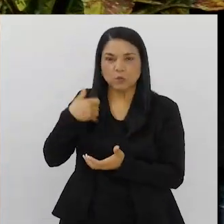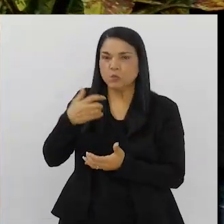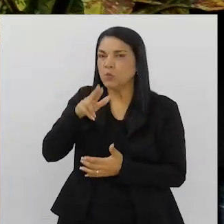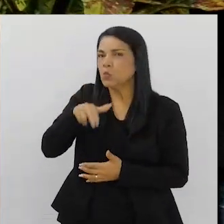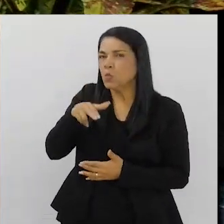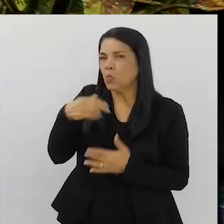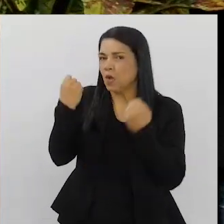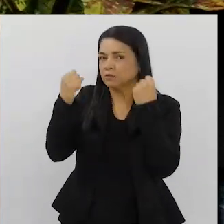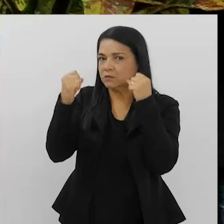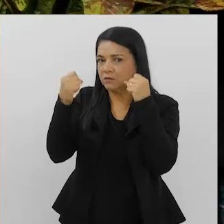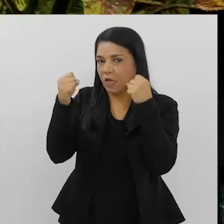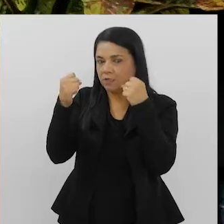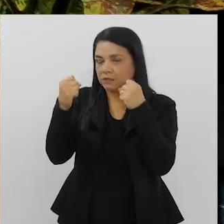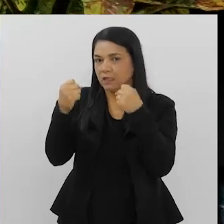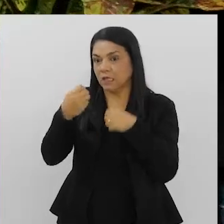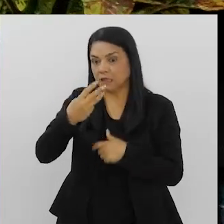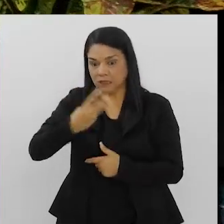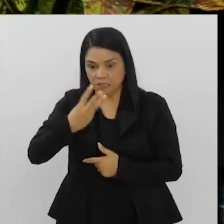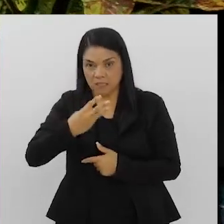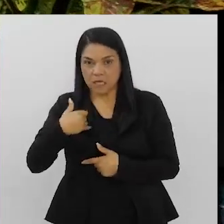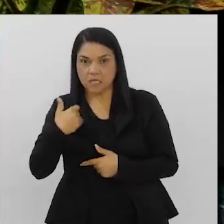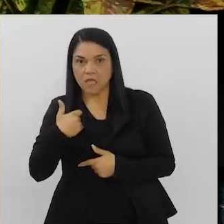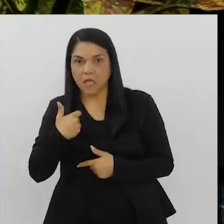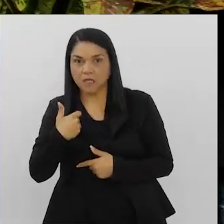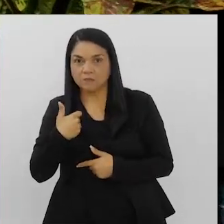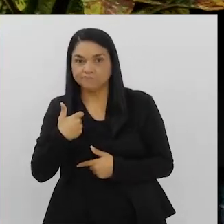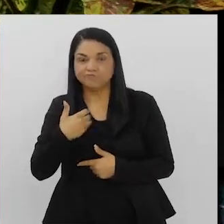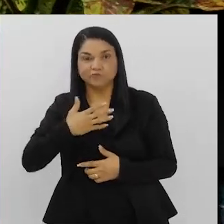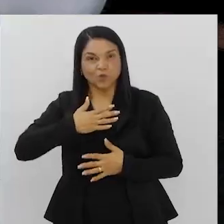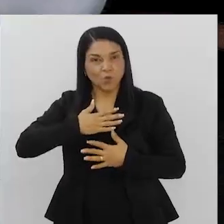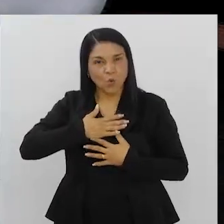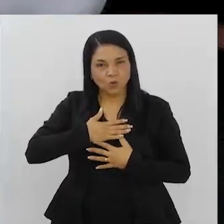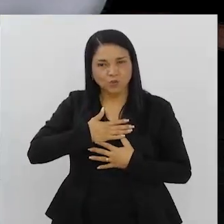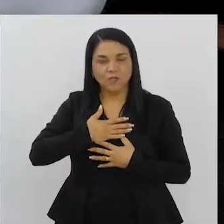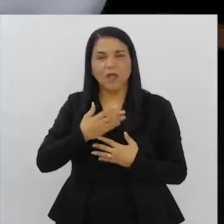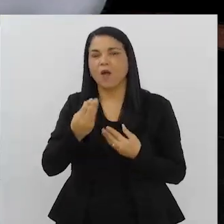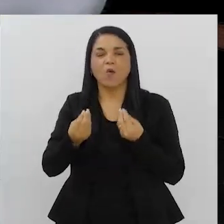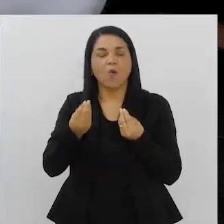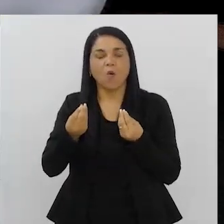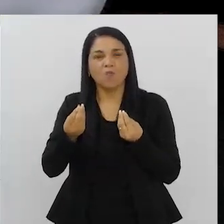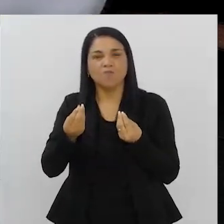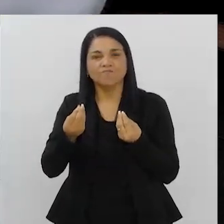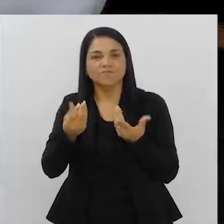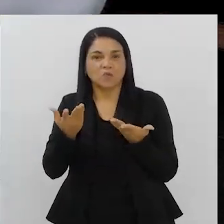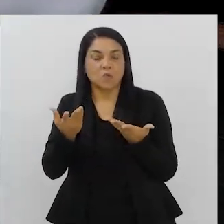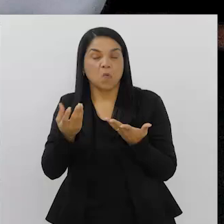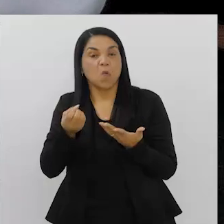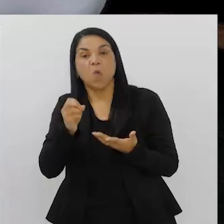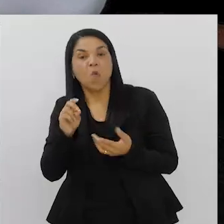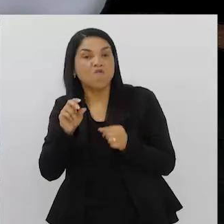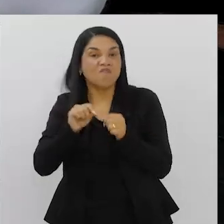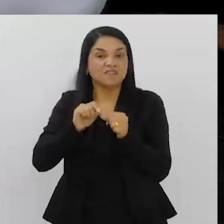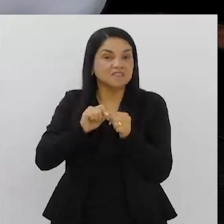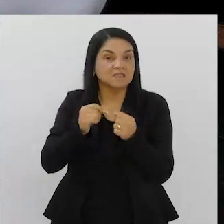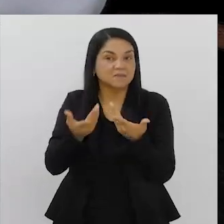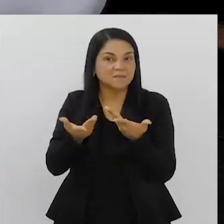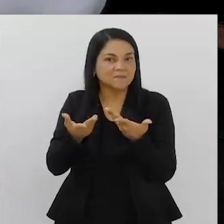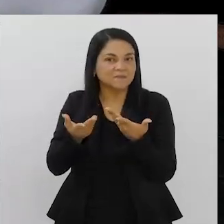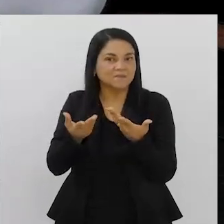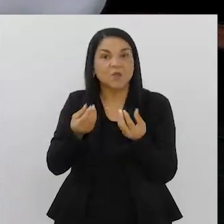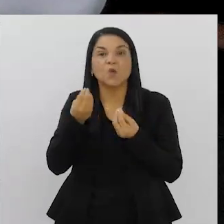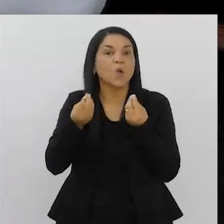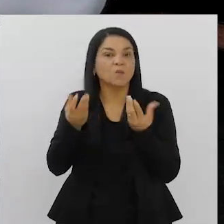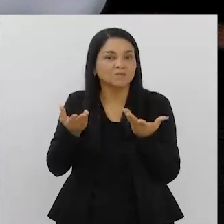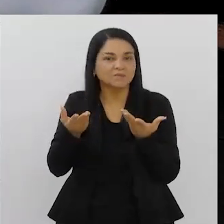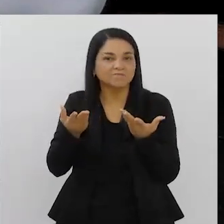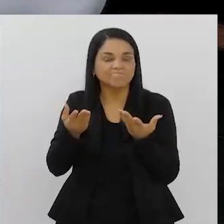eventualmente nunca fez ginástica e agora na terceira idade ele passar a gostar, talvez nem a gostar, mas a fazer? Eu